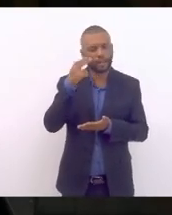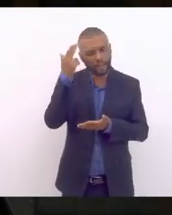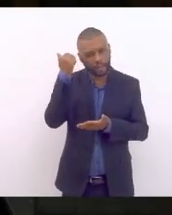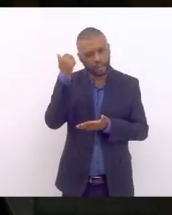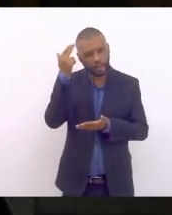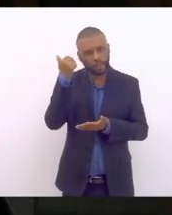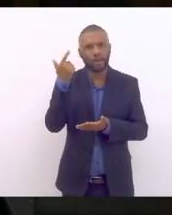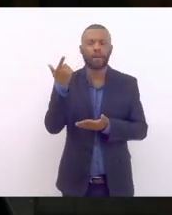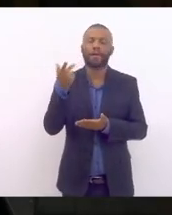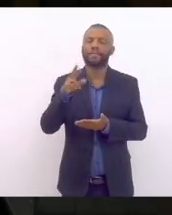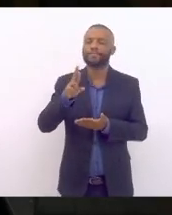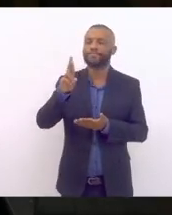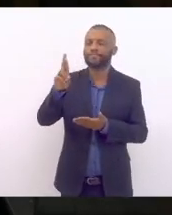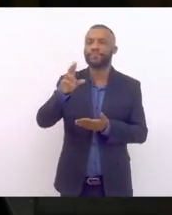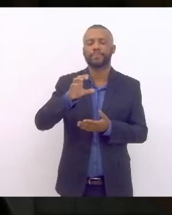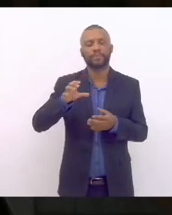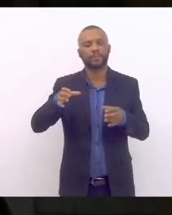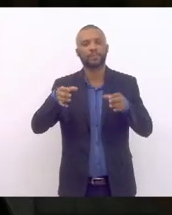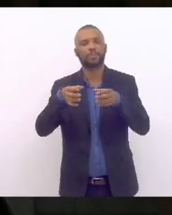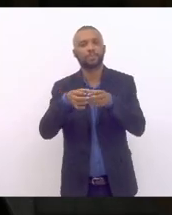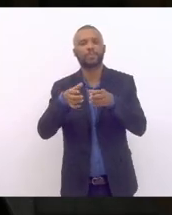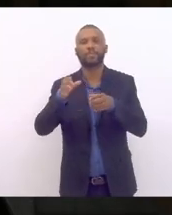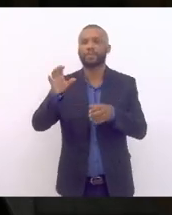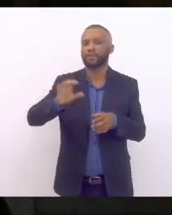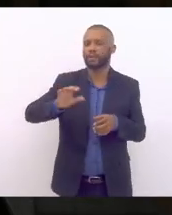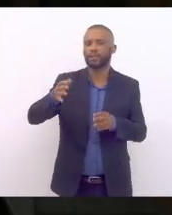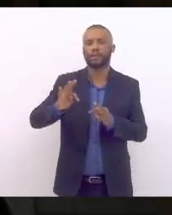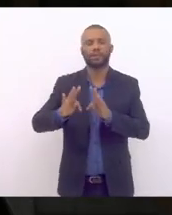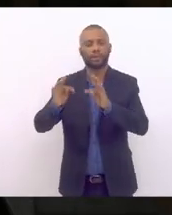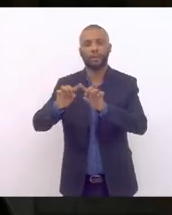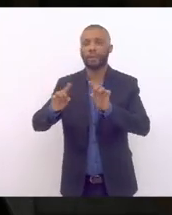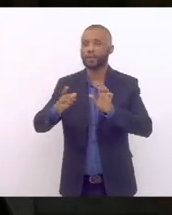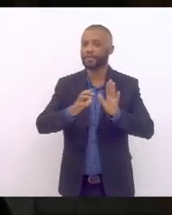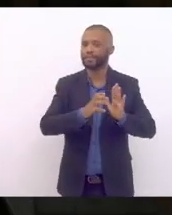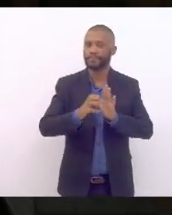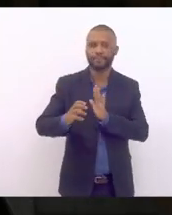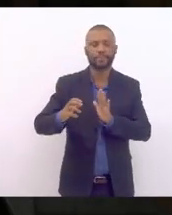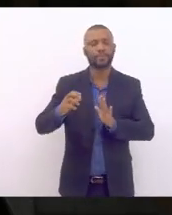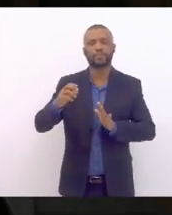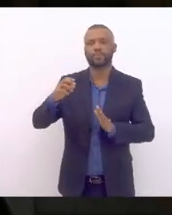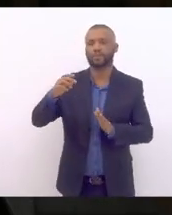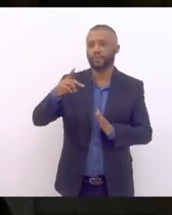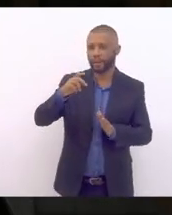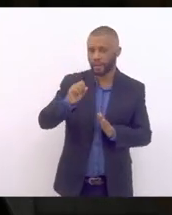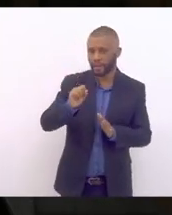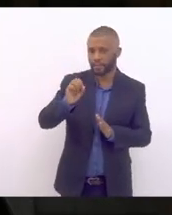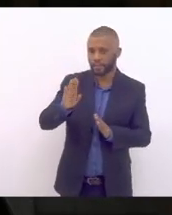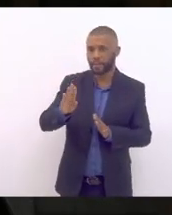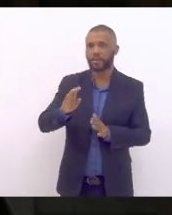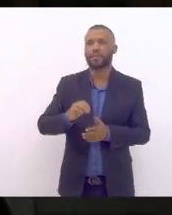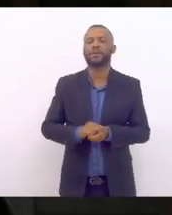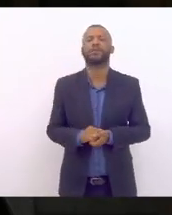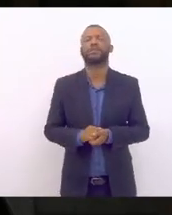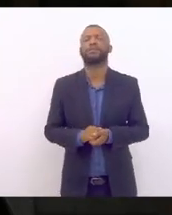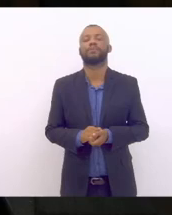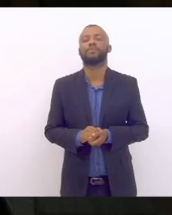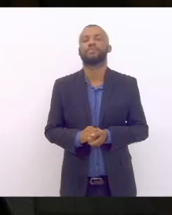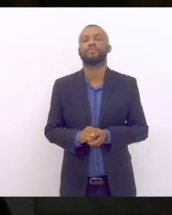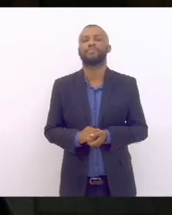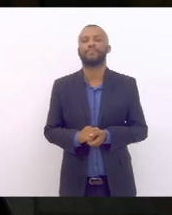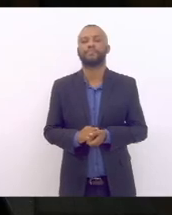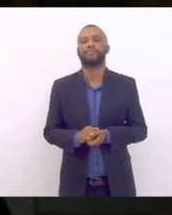apenas em meu nome não apenas em nome da comissão de ciência e tecnologia mas a bancada do o socialista brasileiro PSB eu